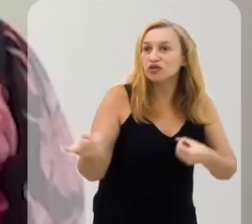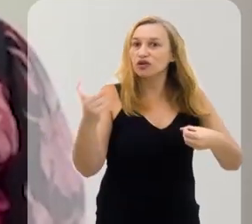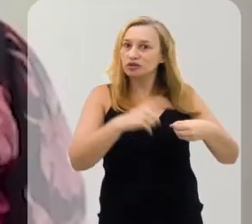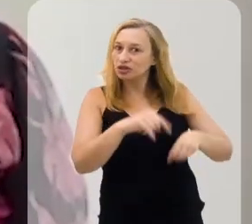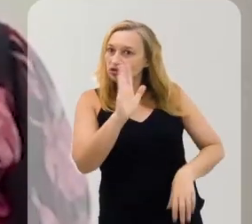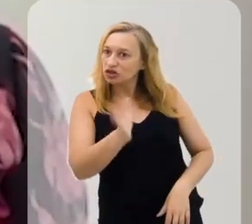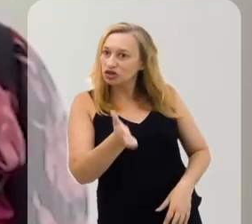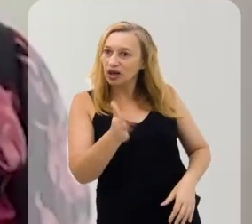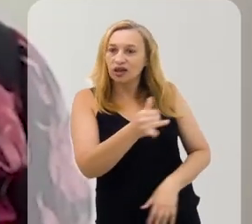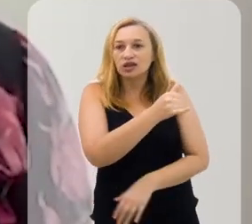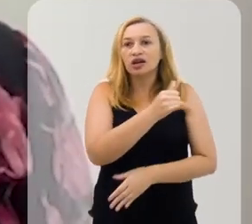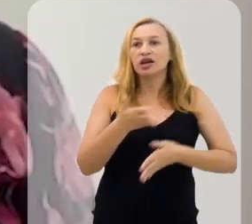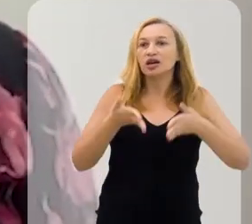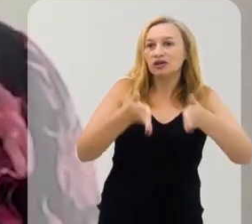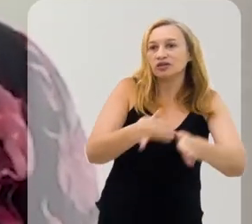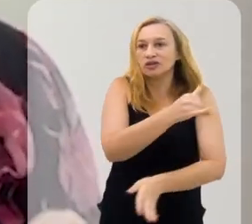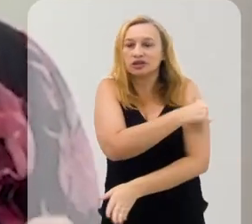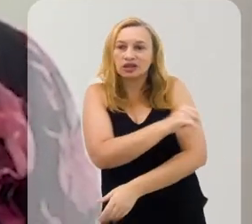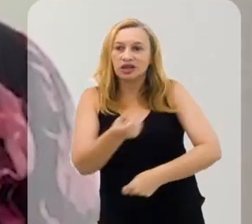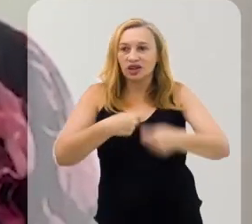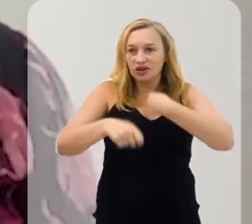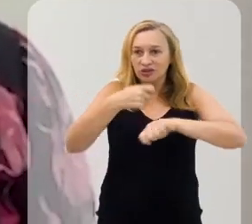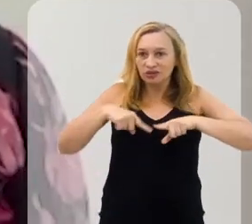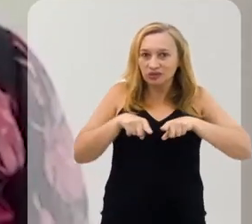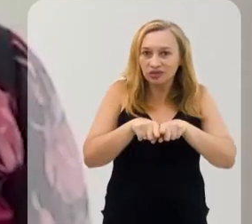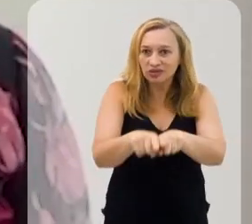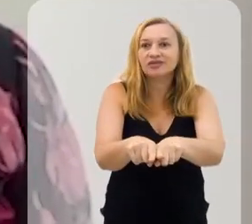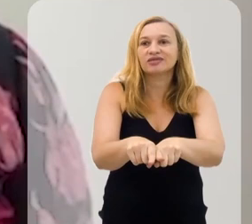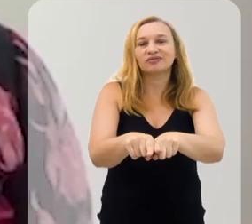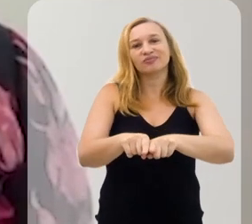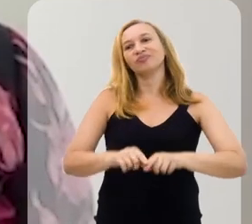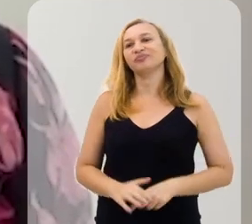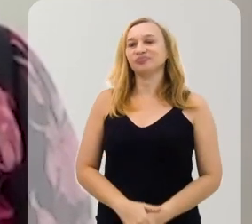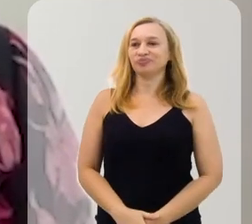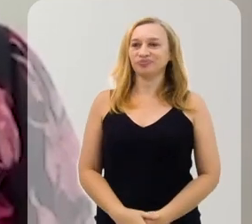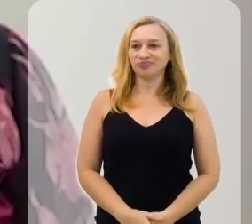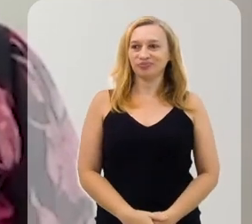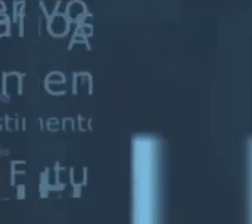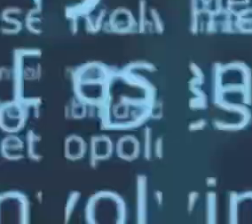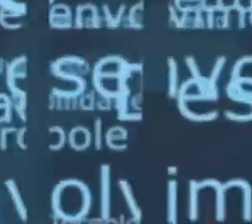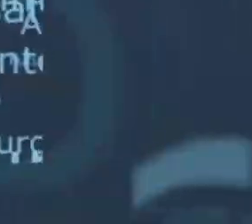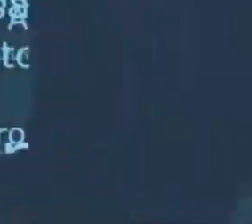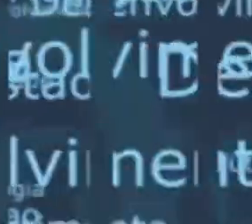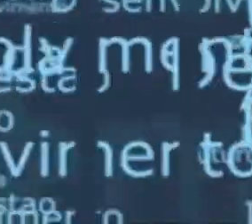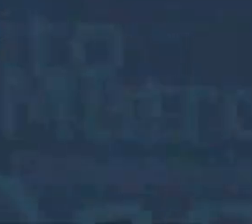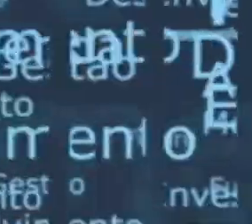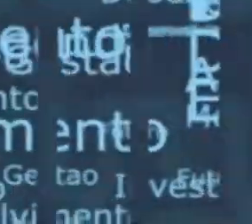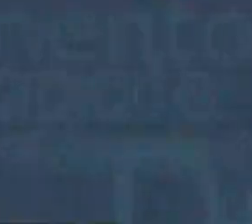fazer um rápido intervalo e voltamos já. Rio em Foco aqui, política e economia caminham juntas.